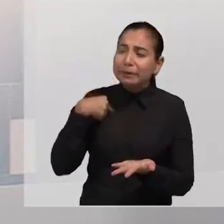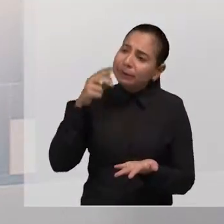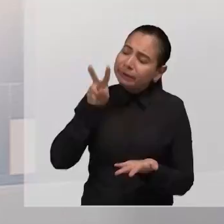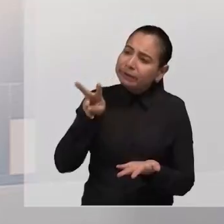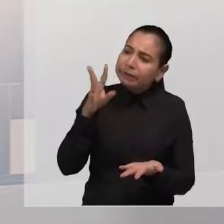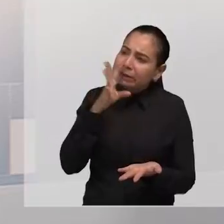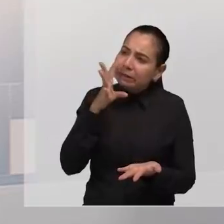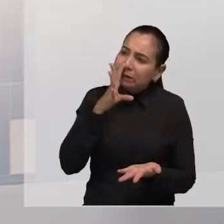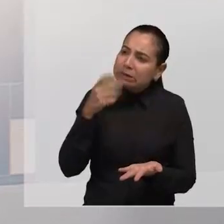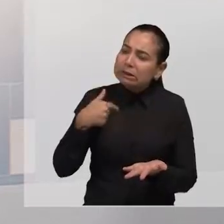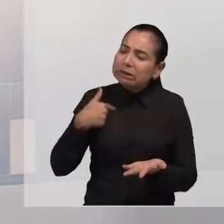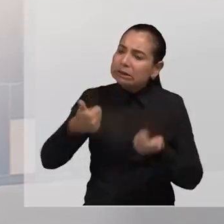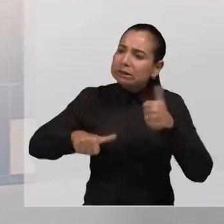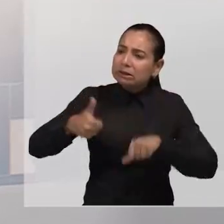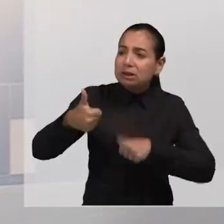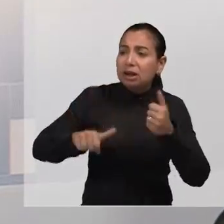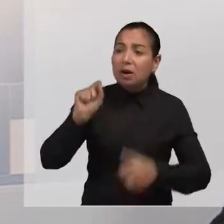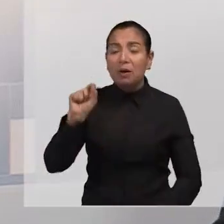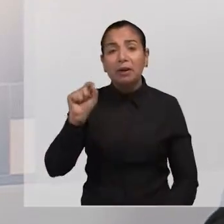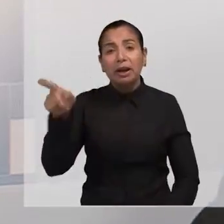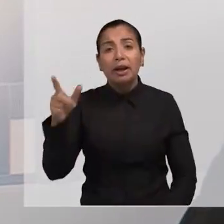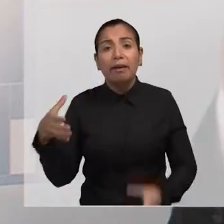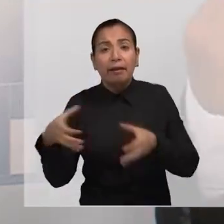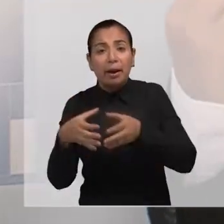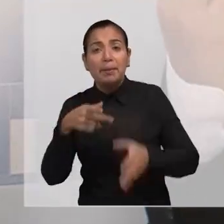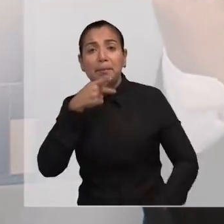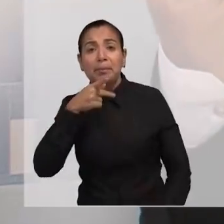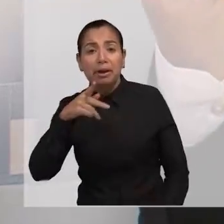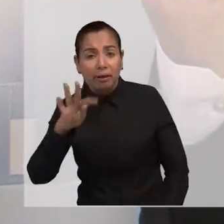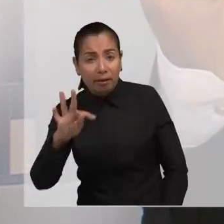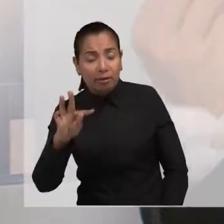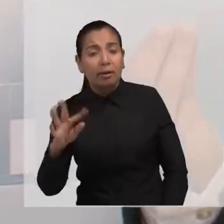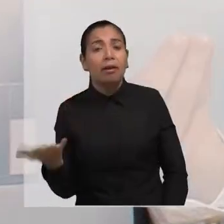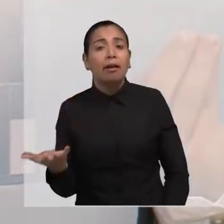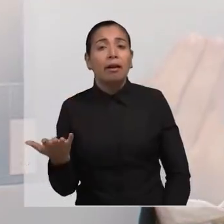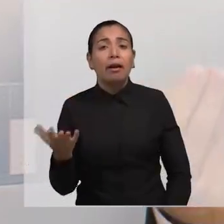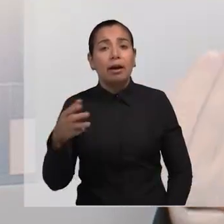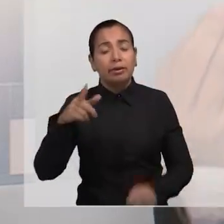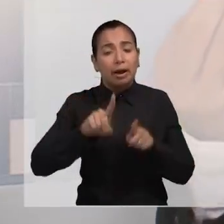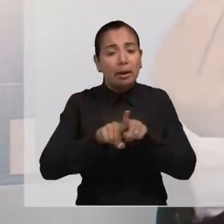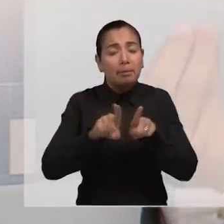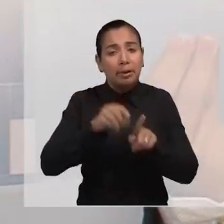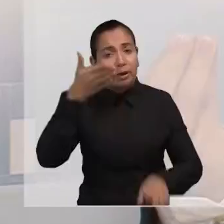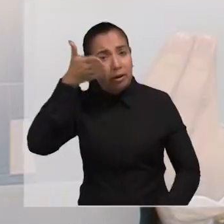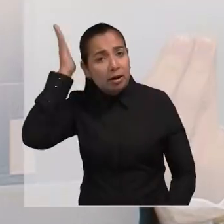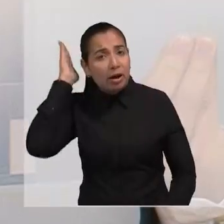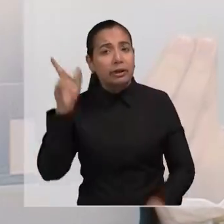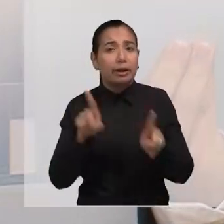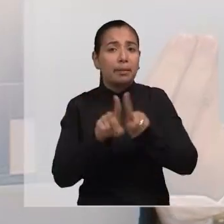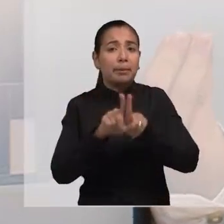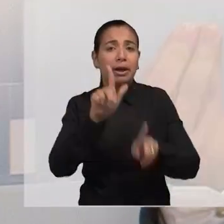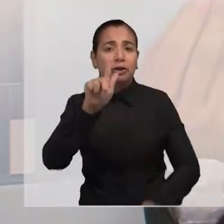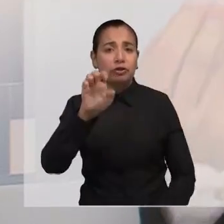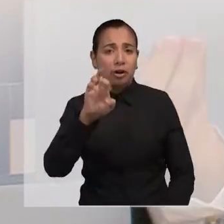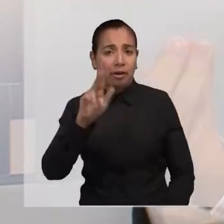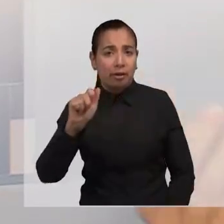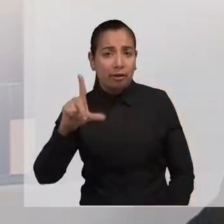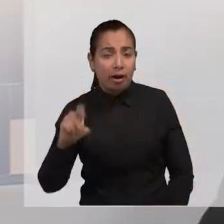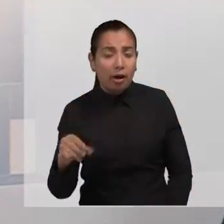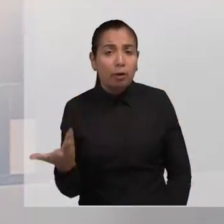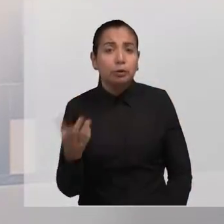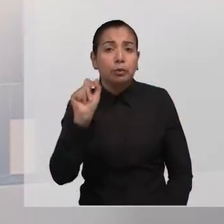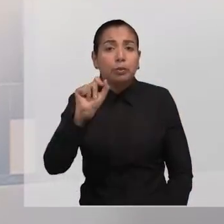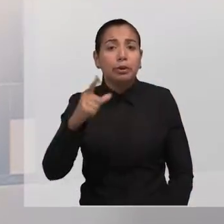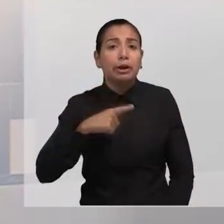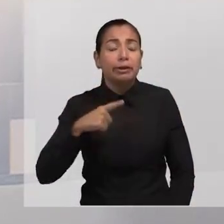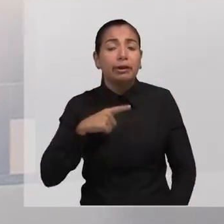dos Trabalhadores e do ex-presidente Lula, junto com Michel Temer e Geraldo Alckmin, que agora conta